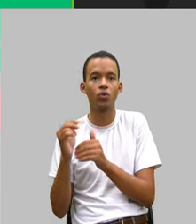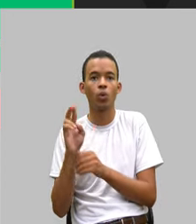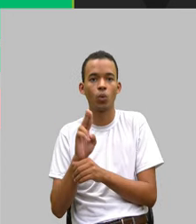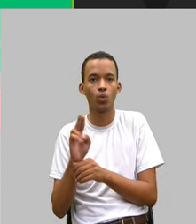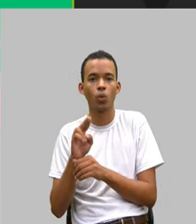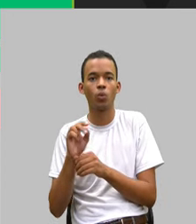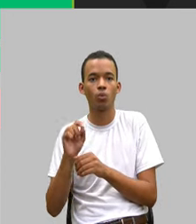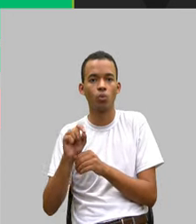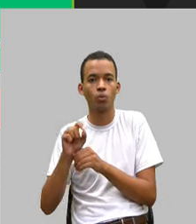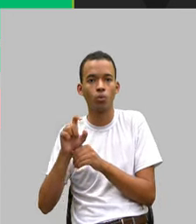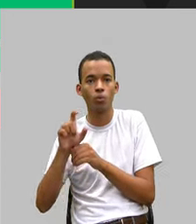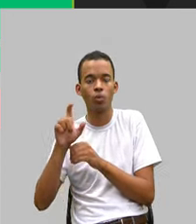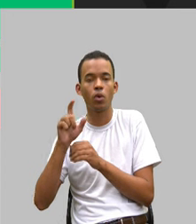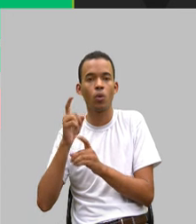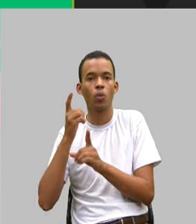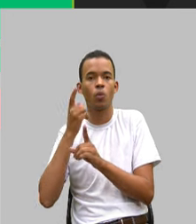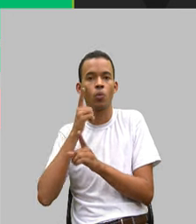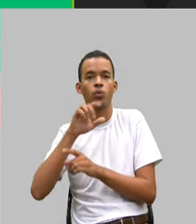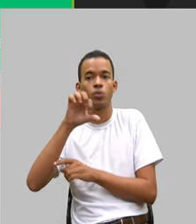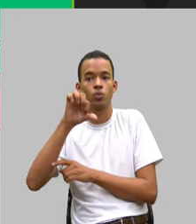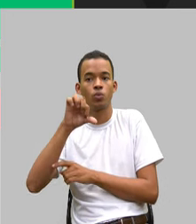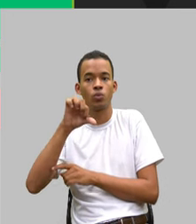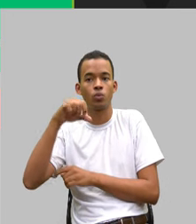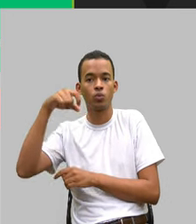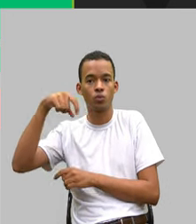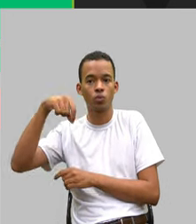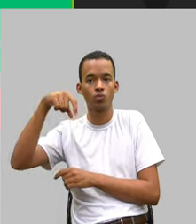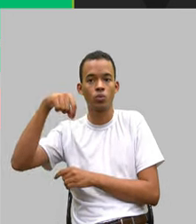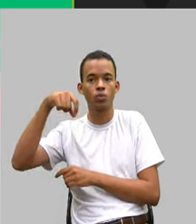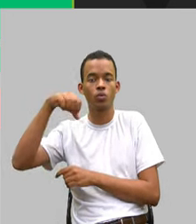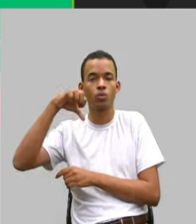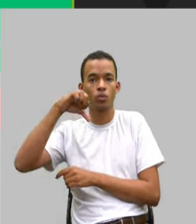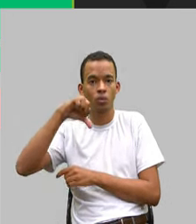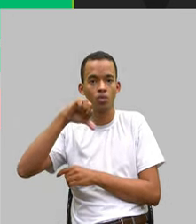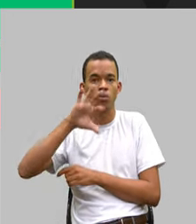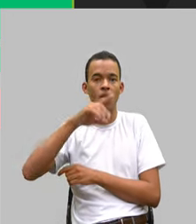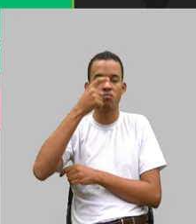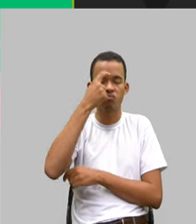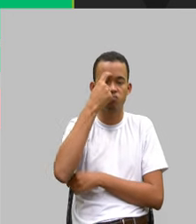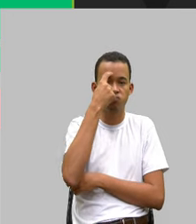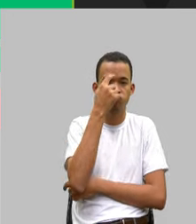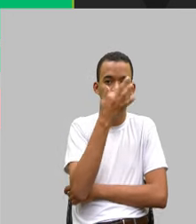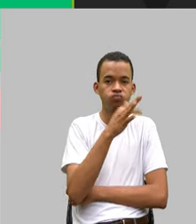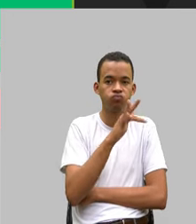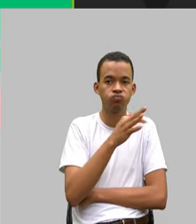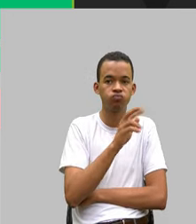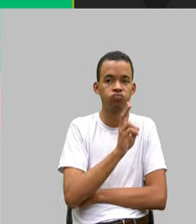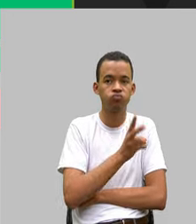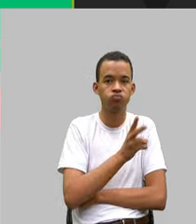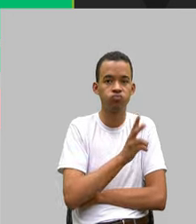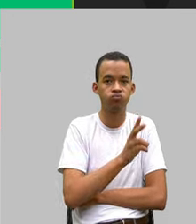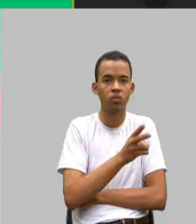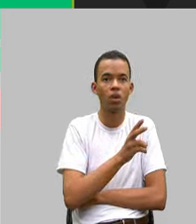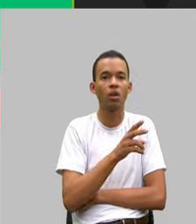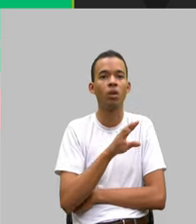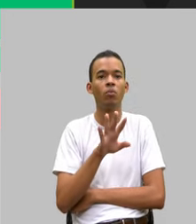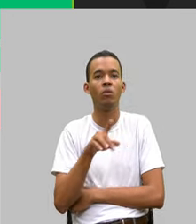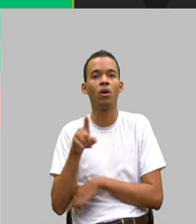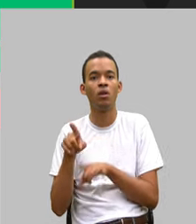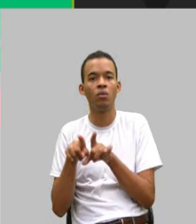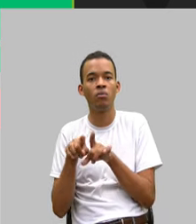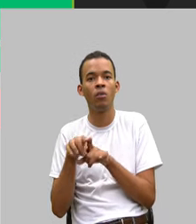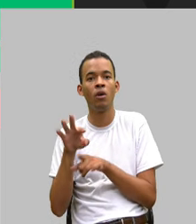mantive mas a dor de cabeça estava comum e neste meio tempo também diminuiu o frontal para meio